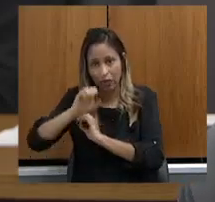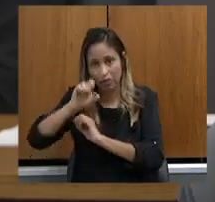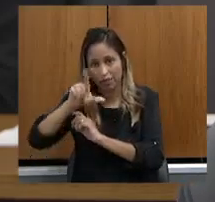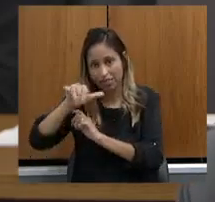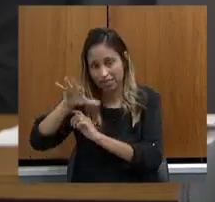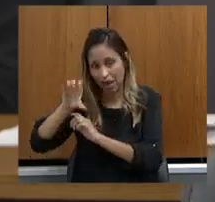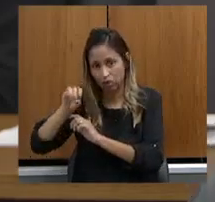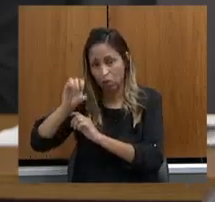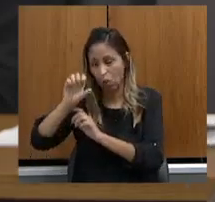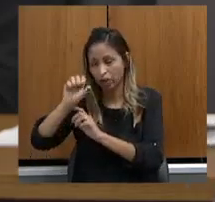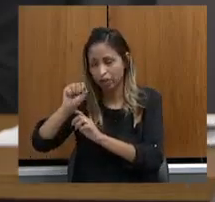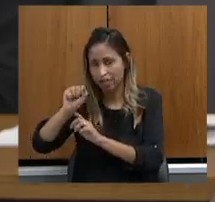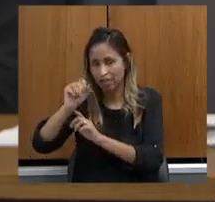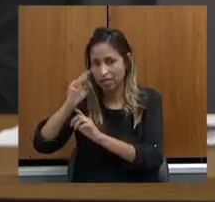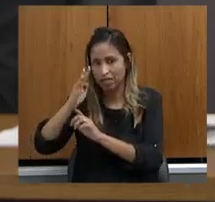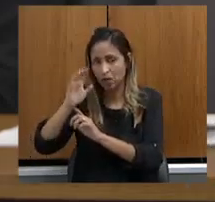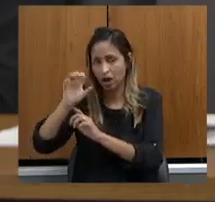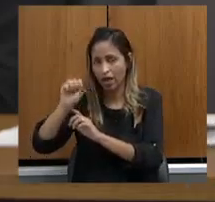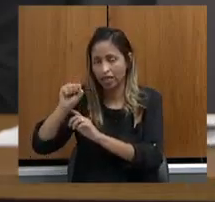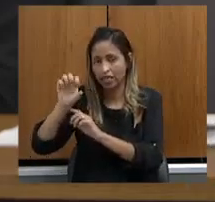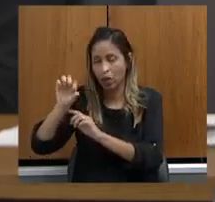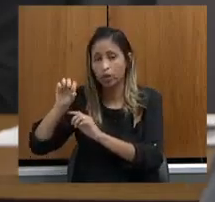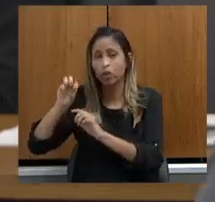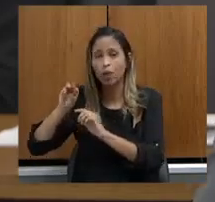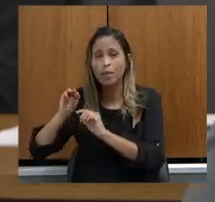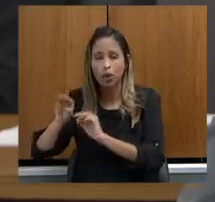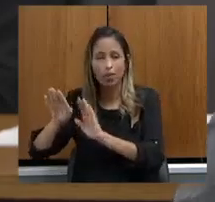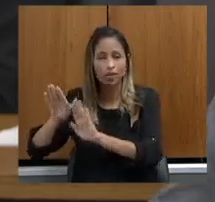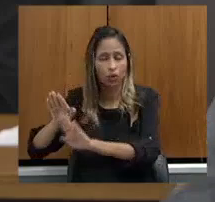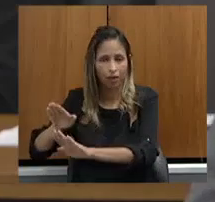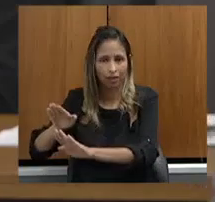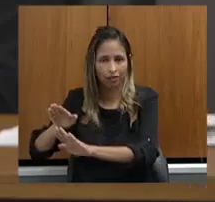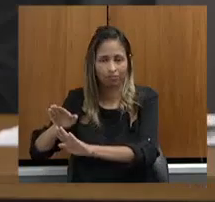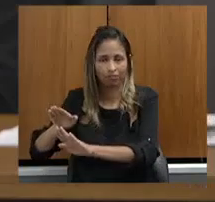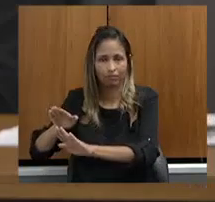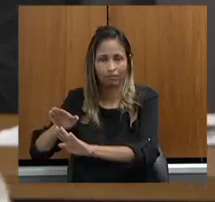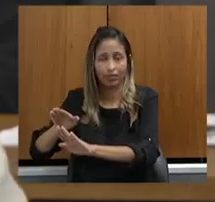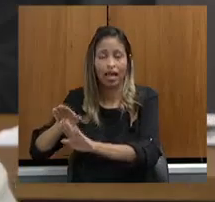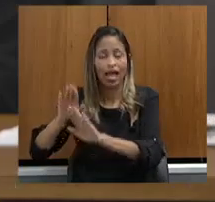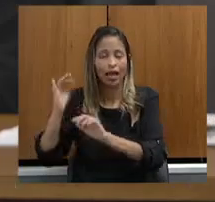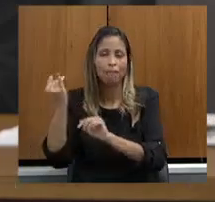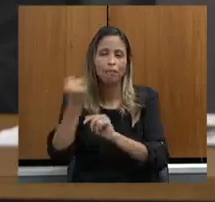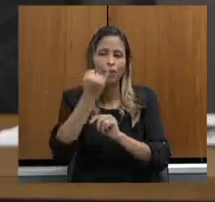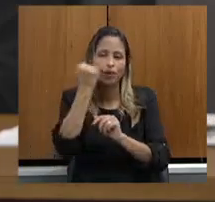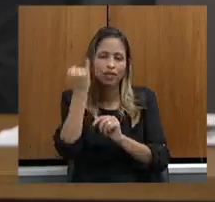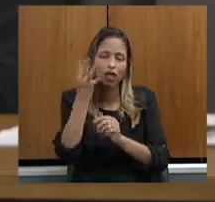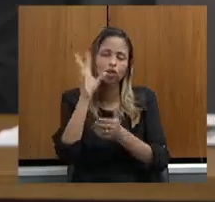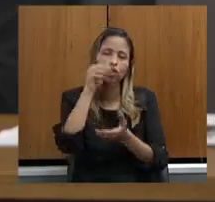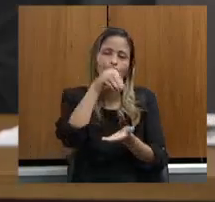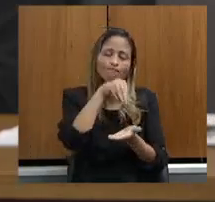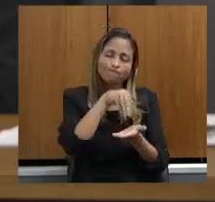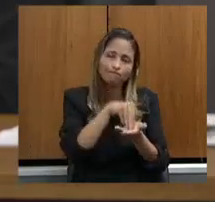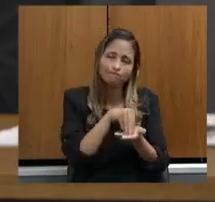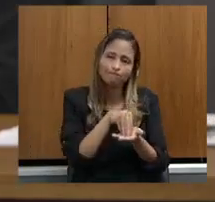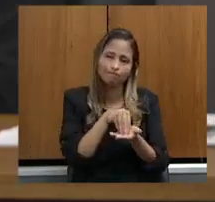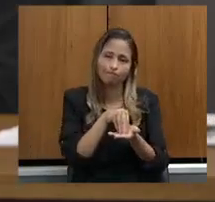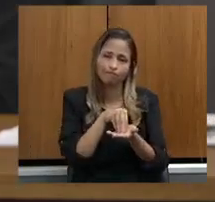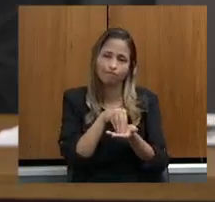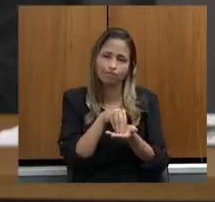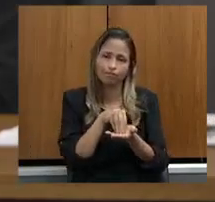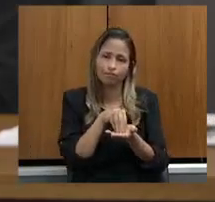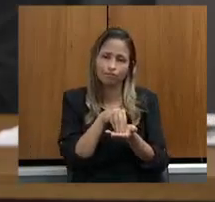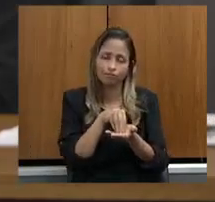fundeb de 848 milhões de reais em conta só que esse saldo Deputado é muito importante a gente colocar ele